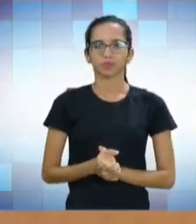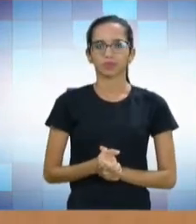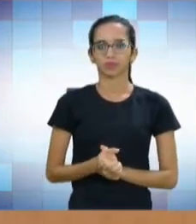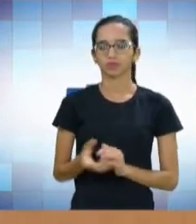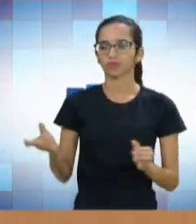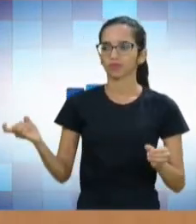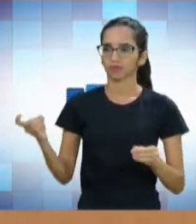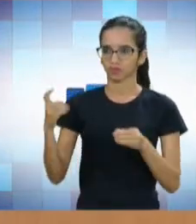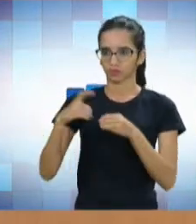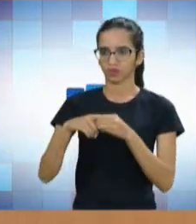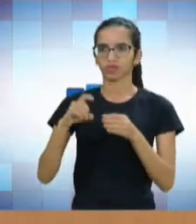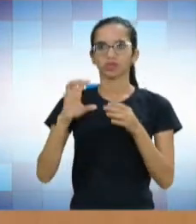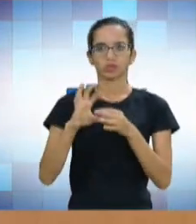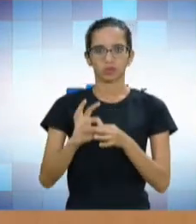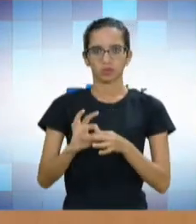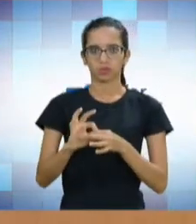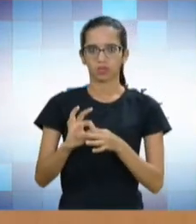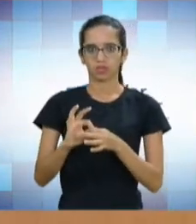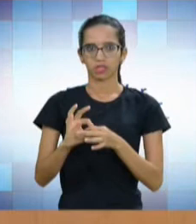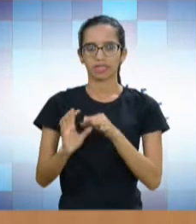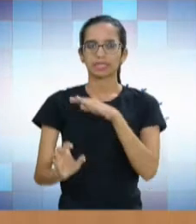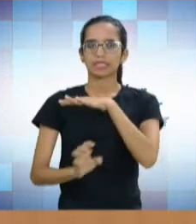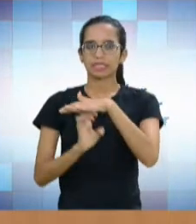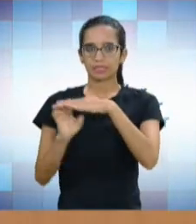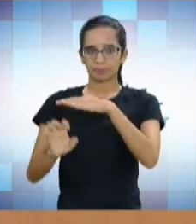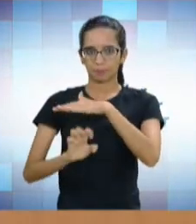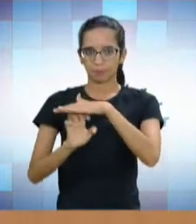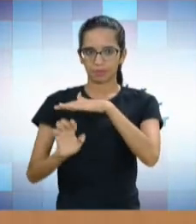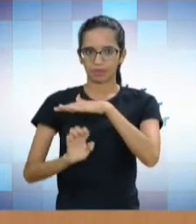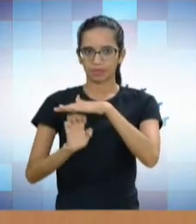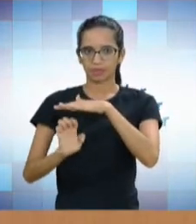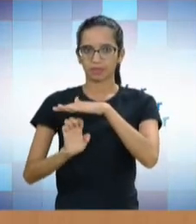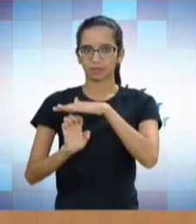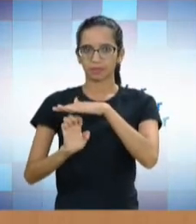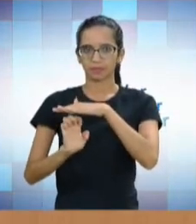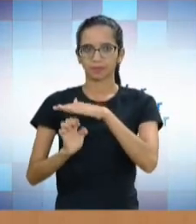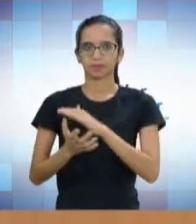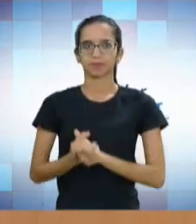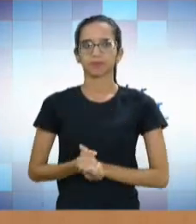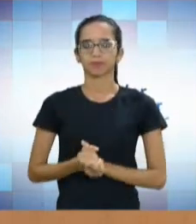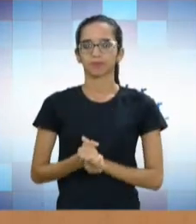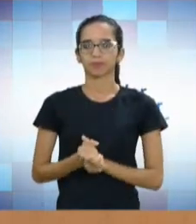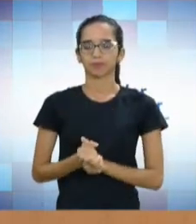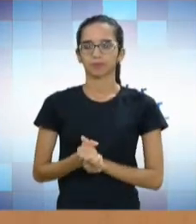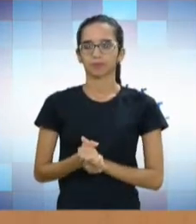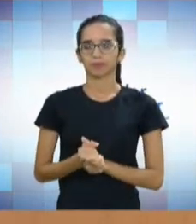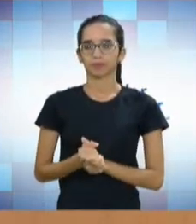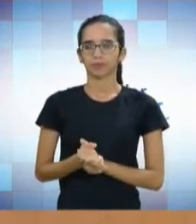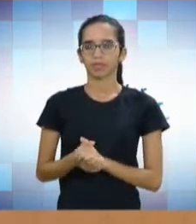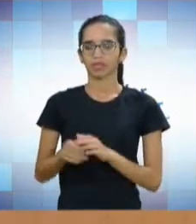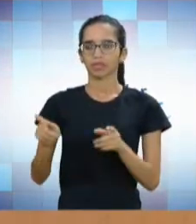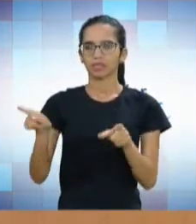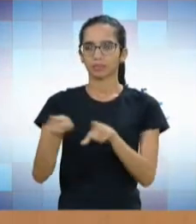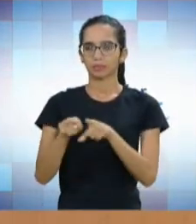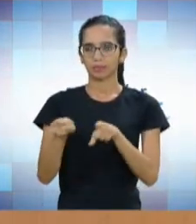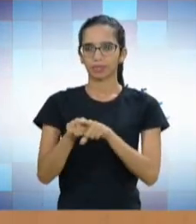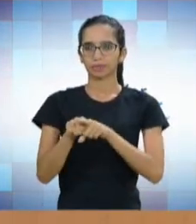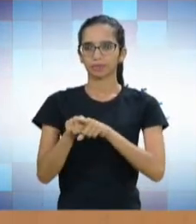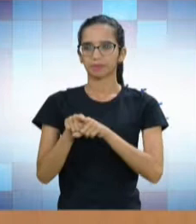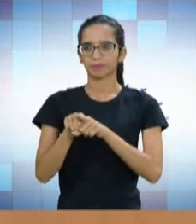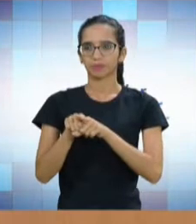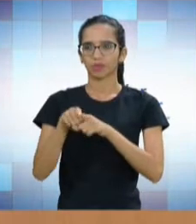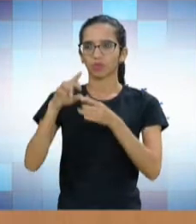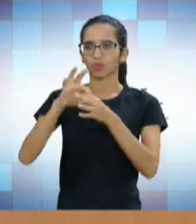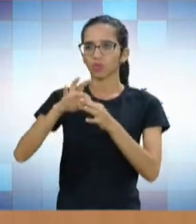bons eu estar voltando ao assunto de empreendedorismo né turismo e ficando também nesse campo